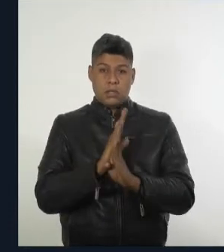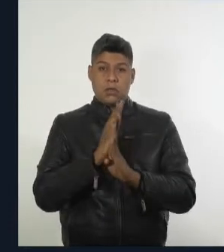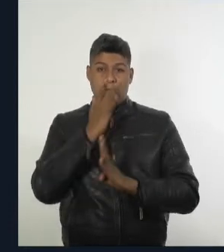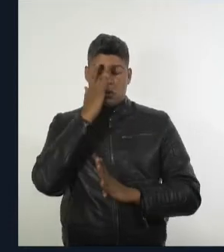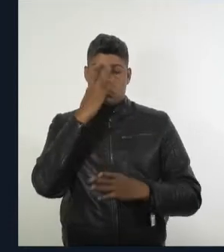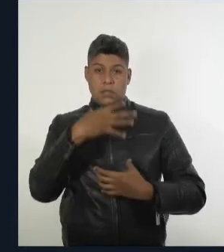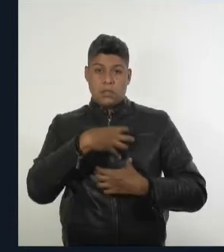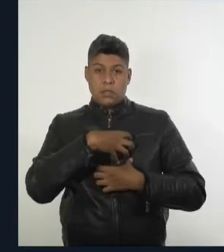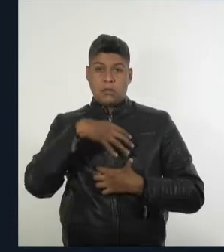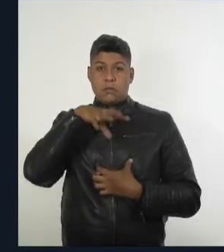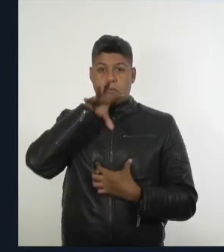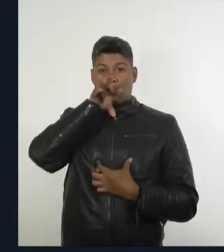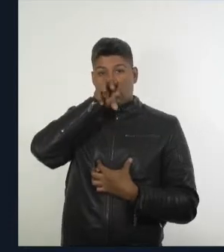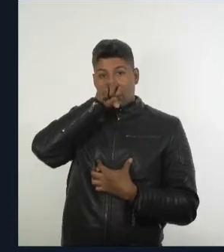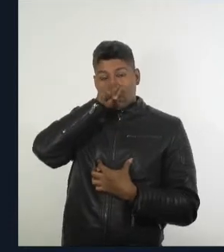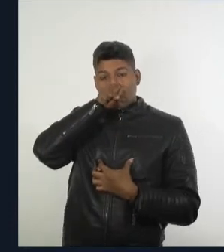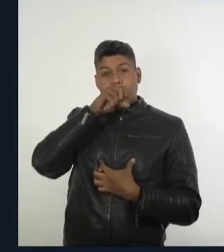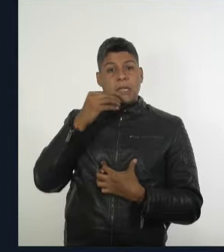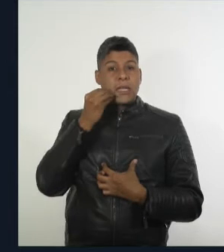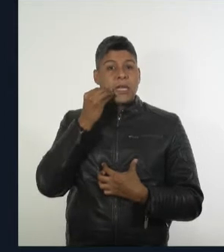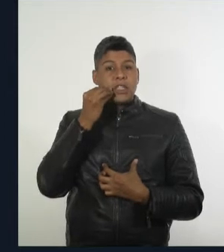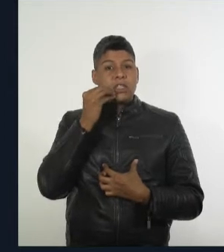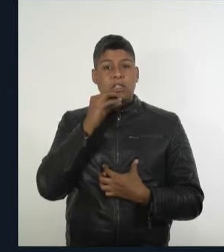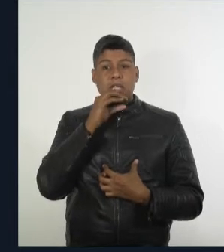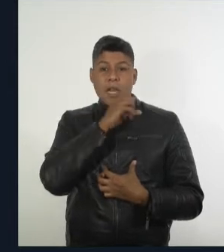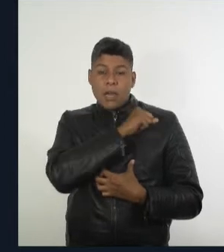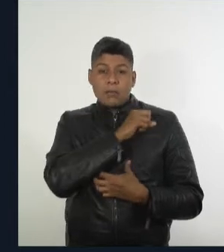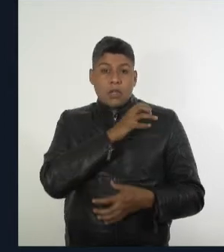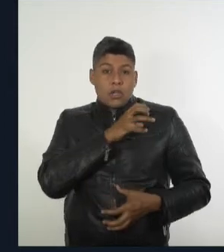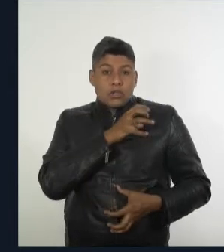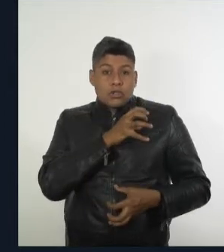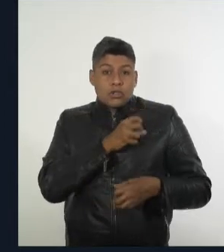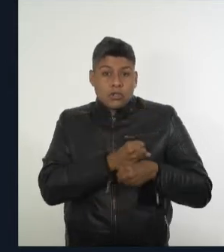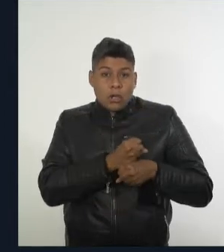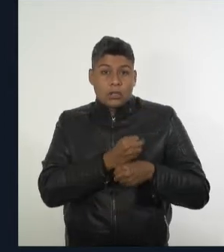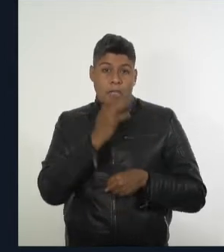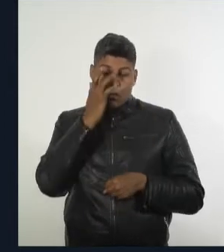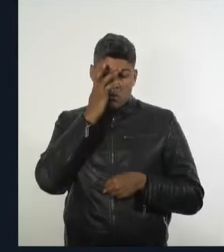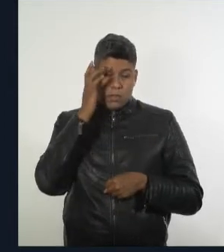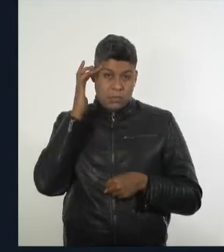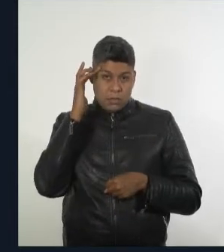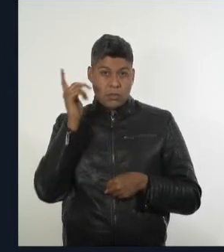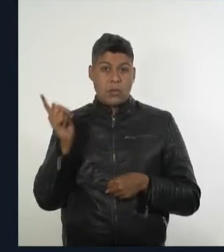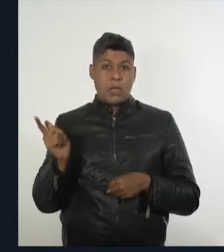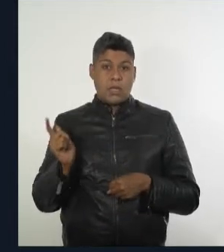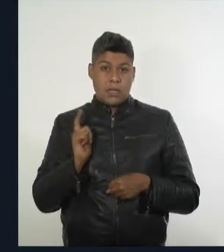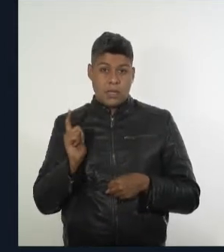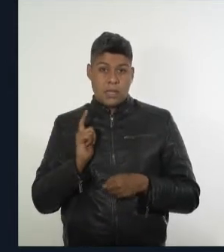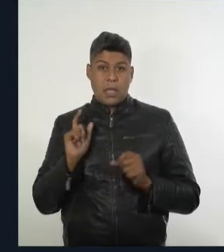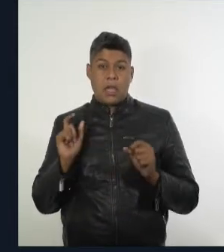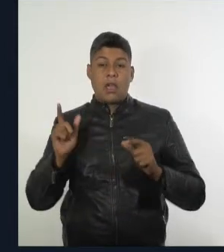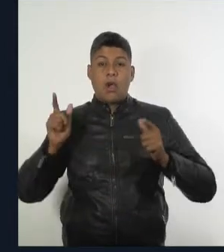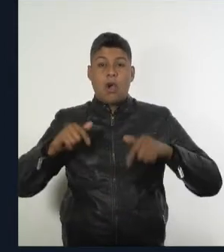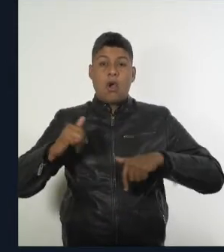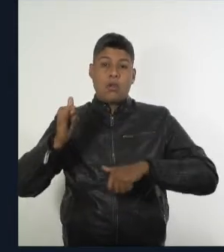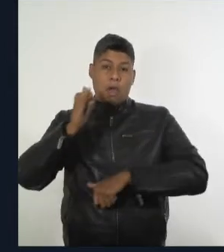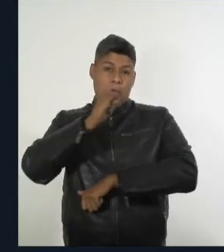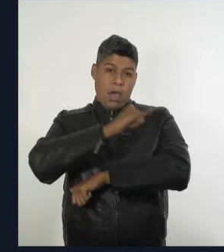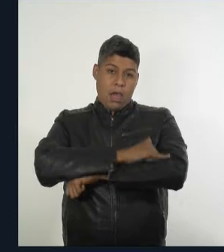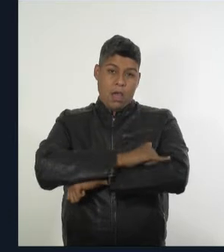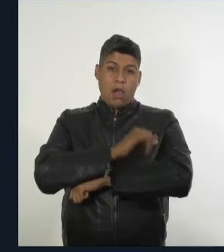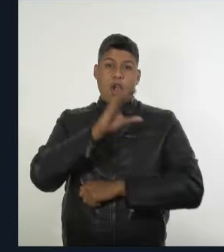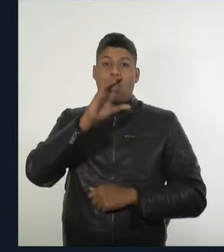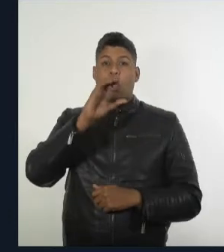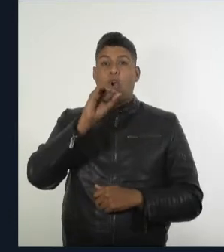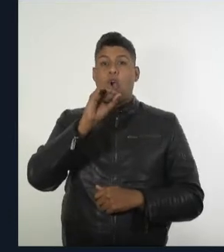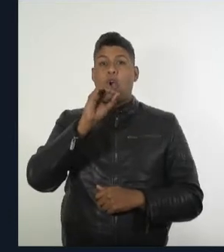sintomáticos respiratórios para testagem imediata. O total de pessoas abordadas no aeroporto de Congonhas